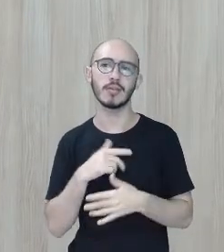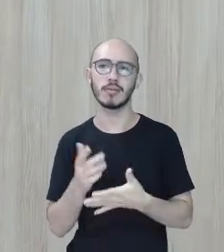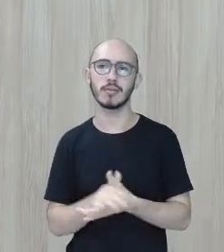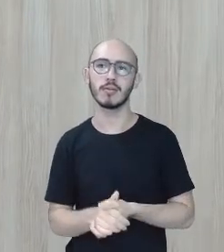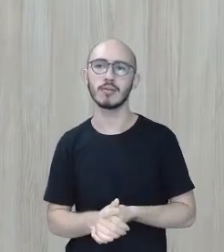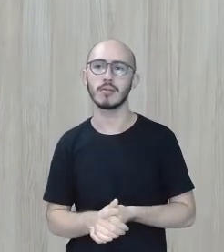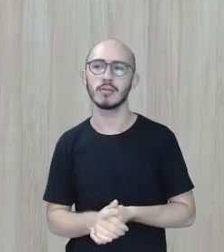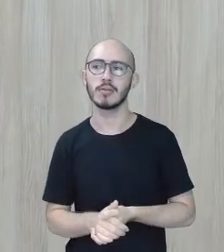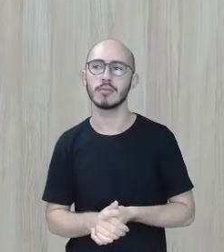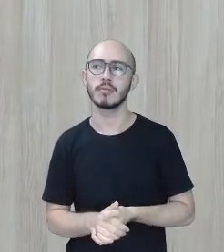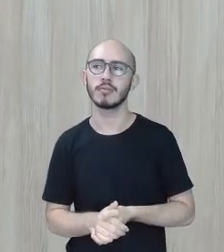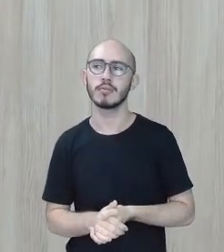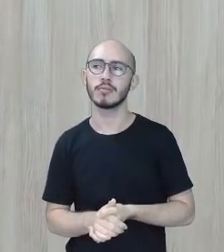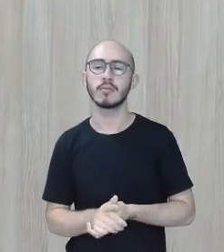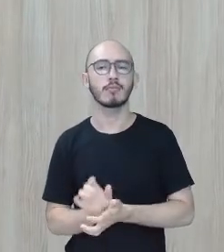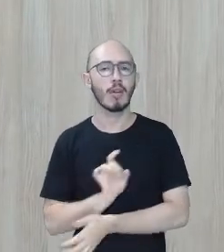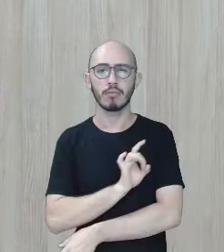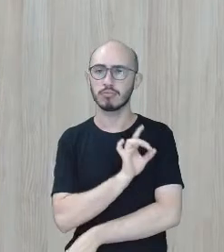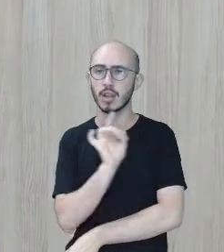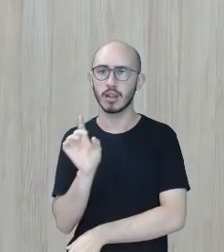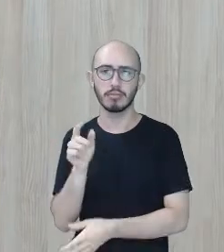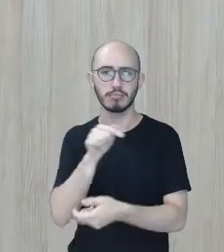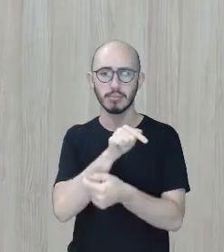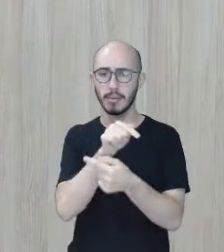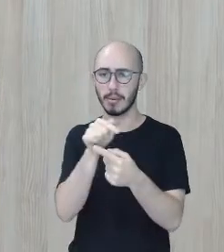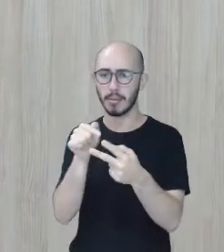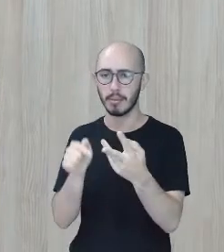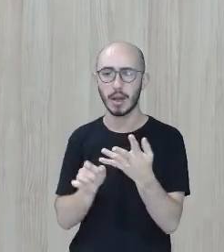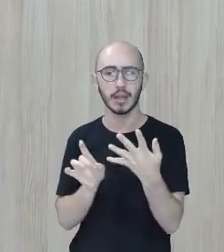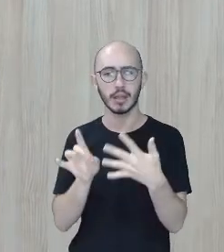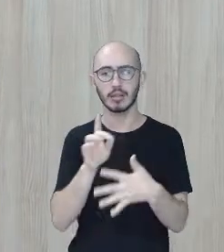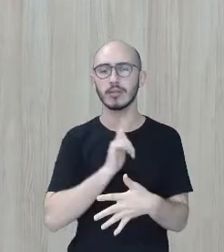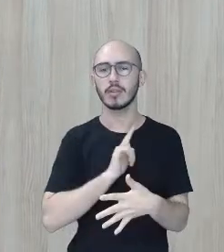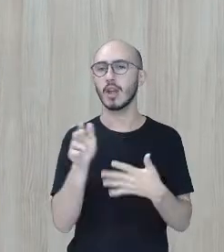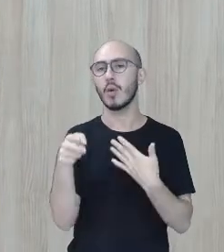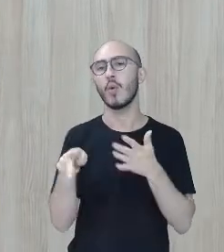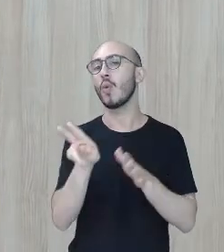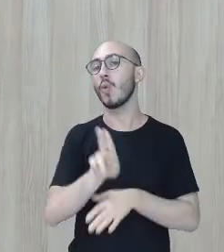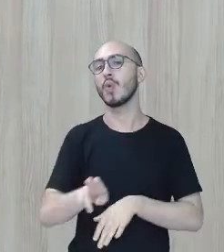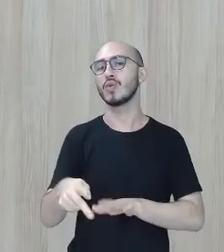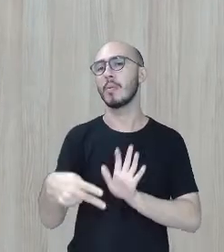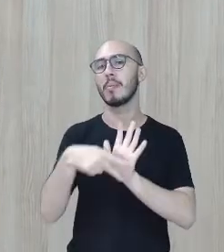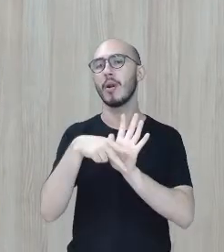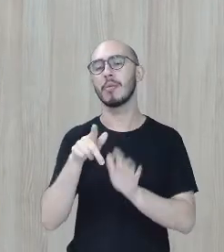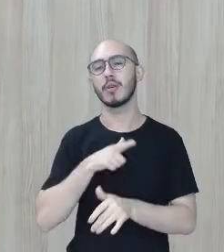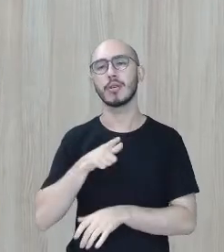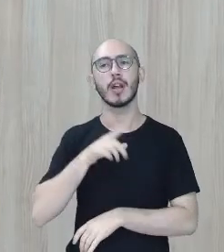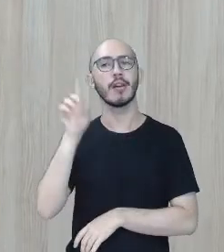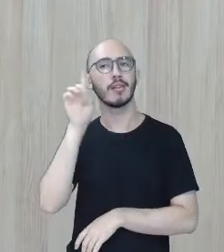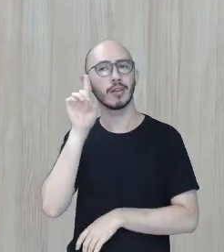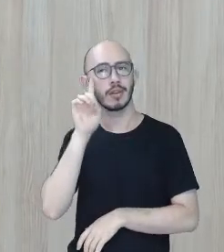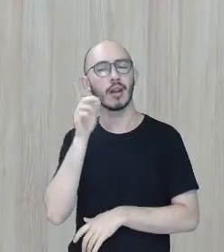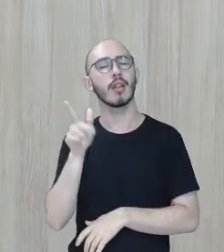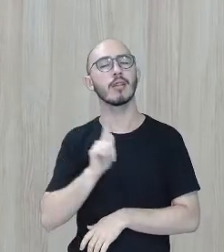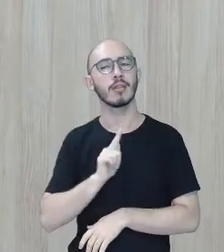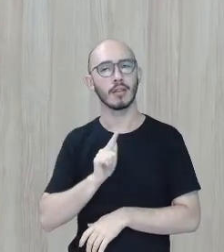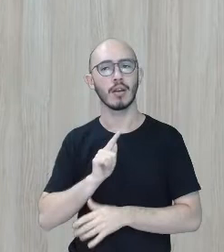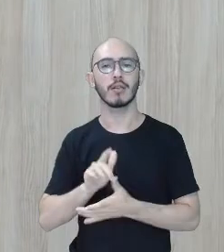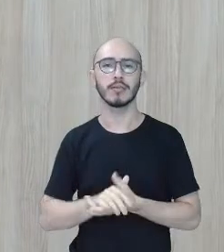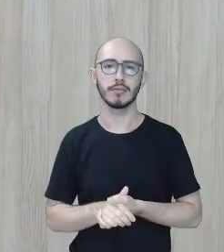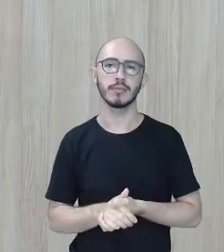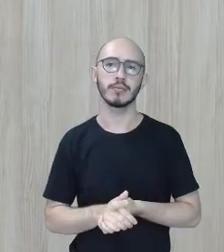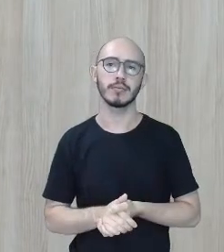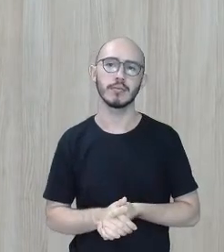que é que ele faz? Então, a nossa vida diária, com todos esses eletrônicos, cada um tem sua utilidade